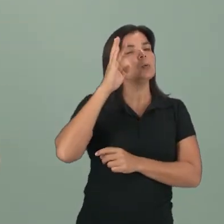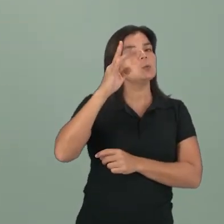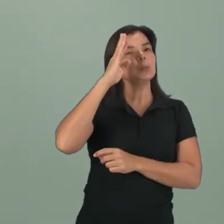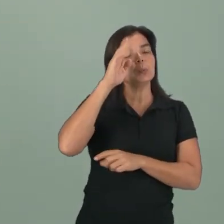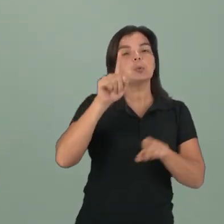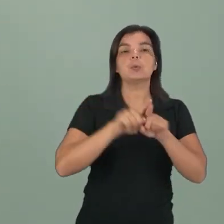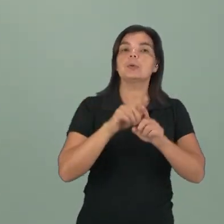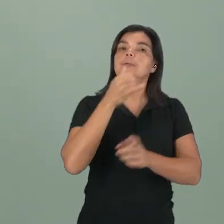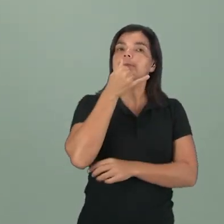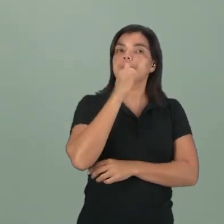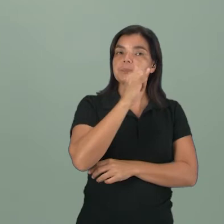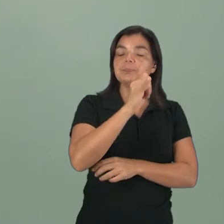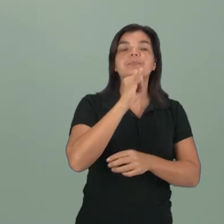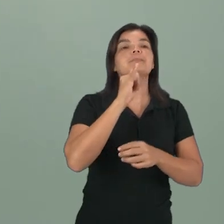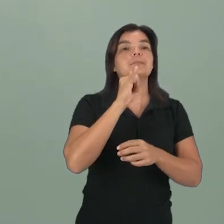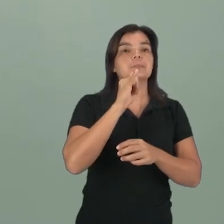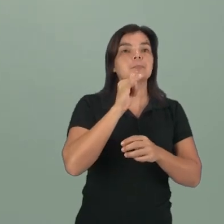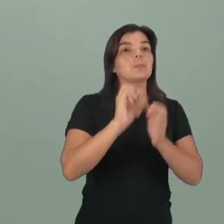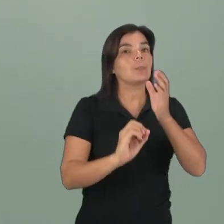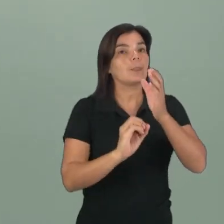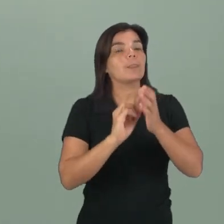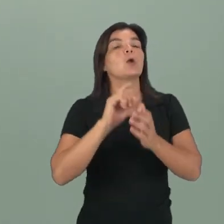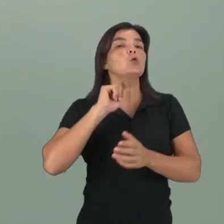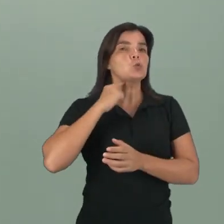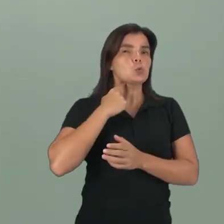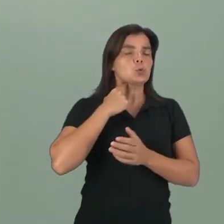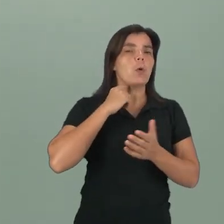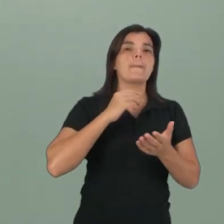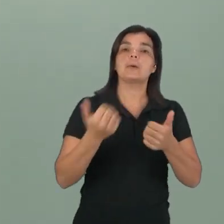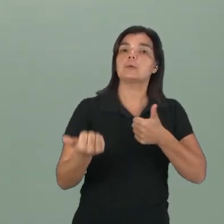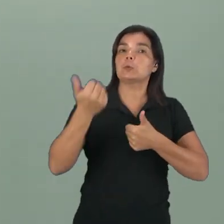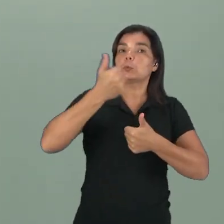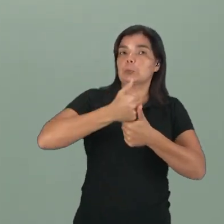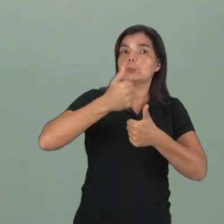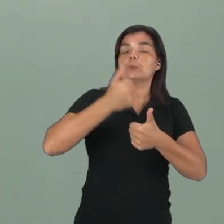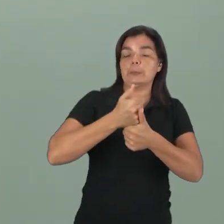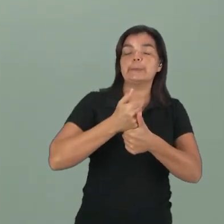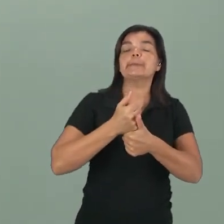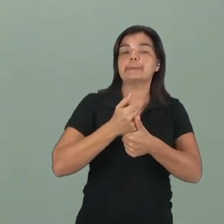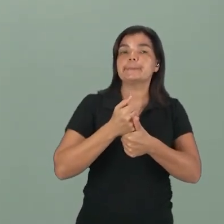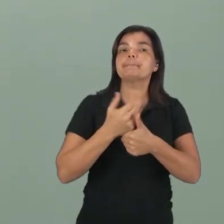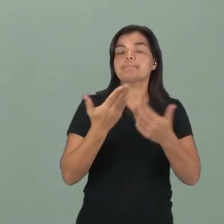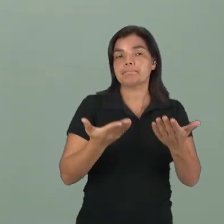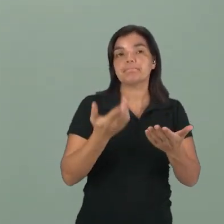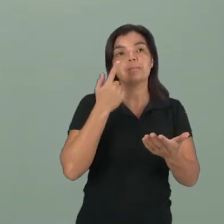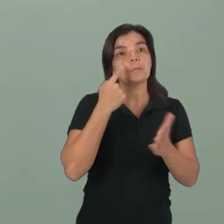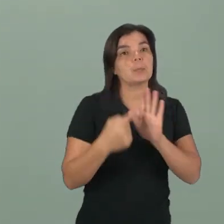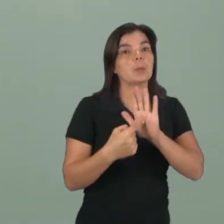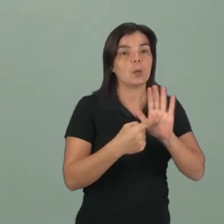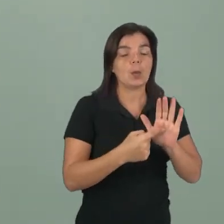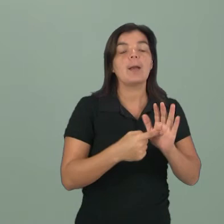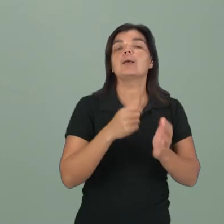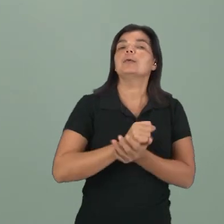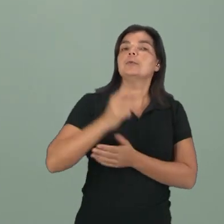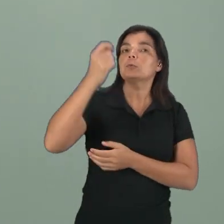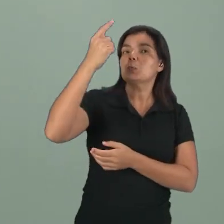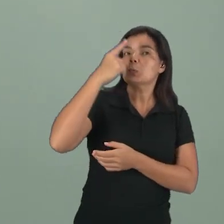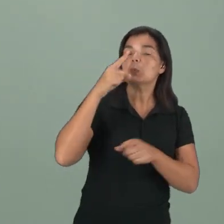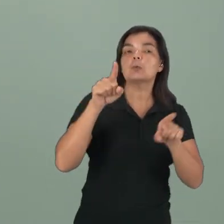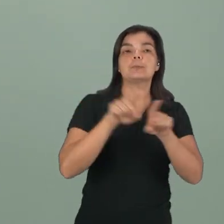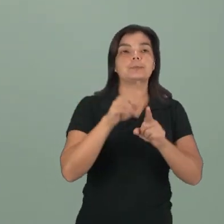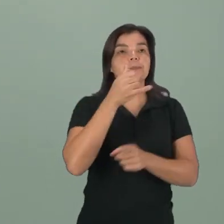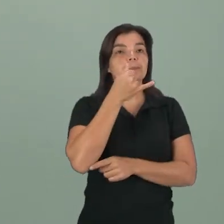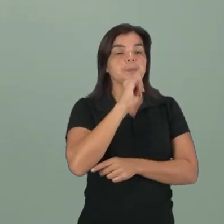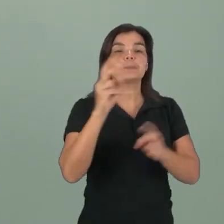as energias sujas elas possam ser substituídas por essas alternativas que eu já citei agora, energia solar,